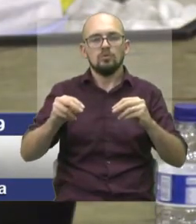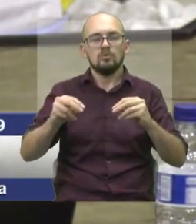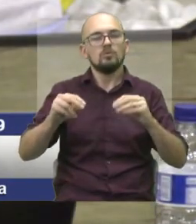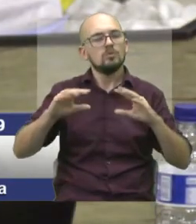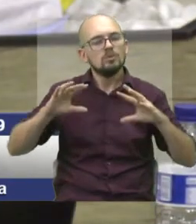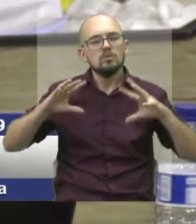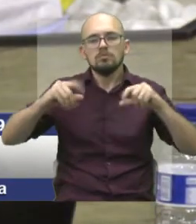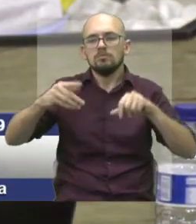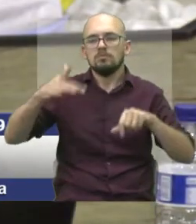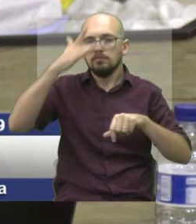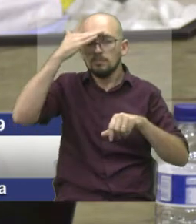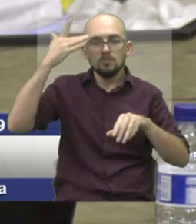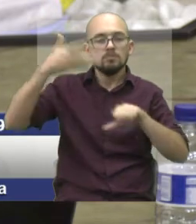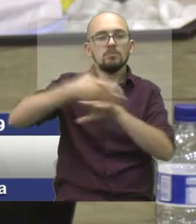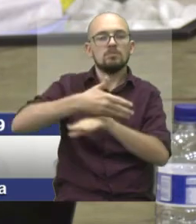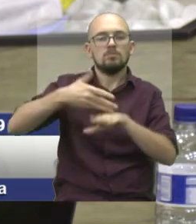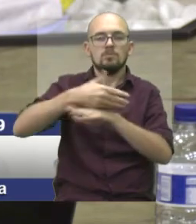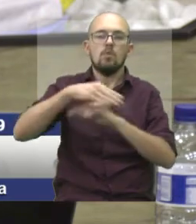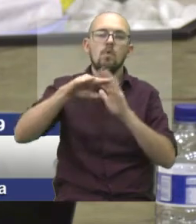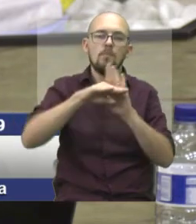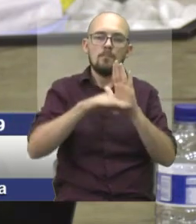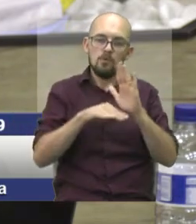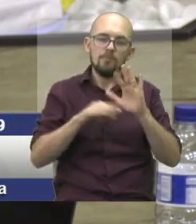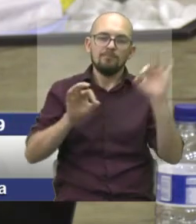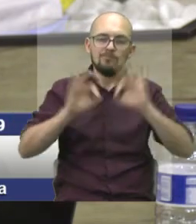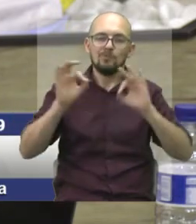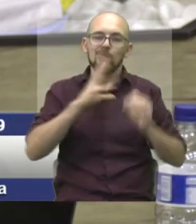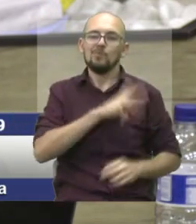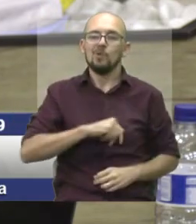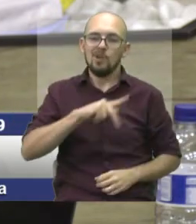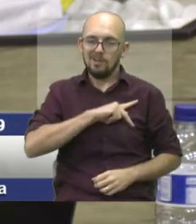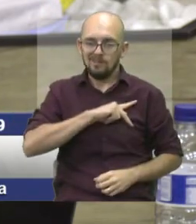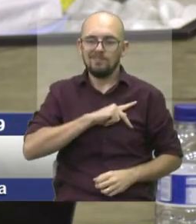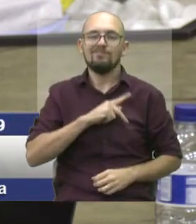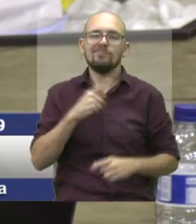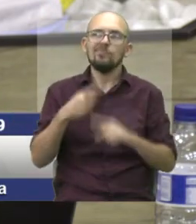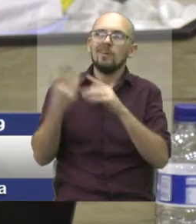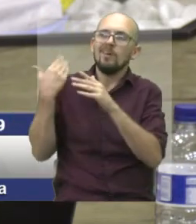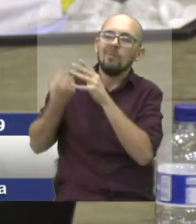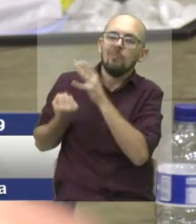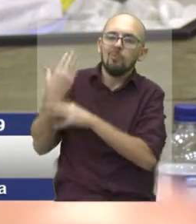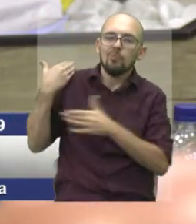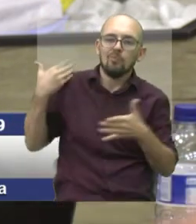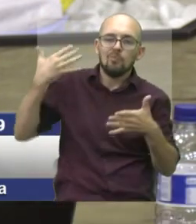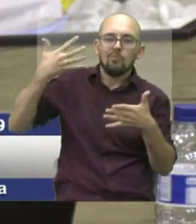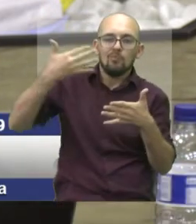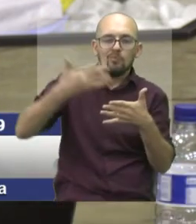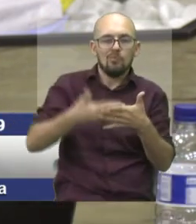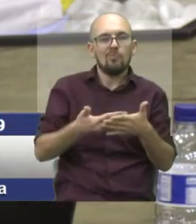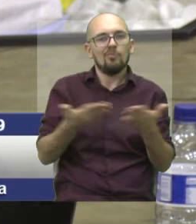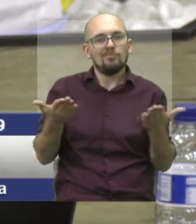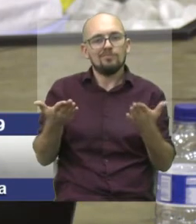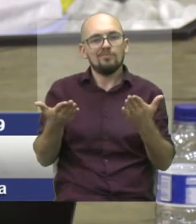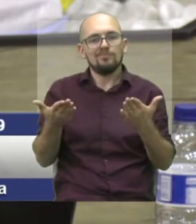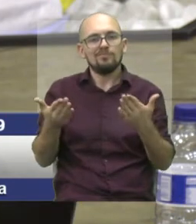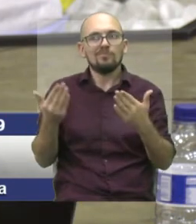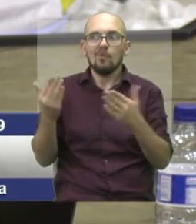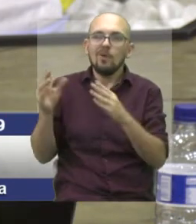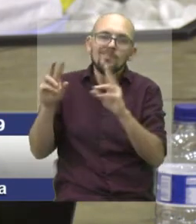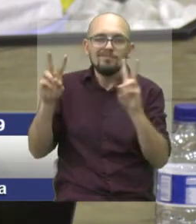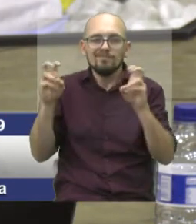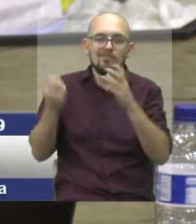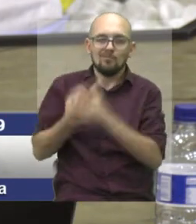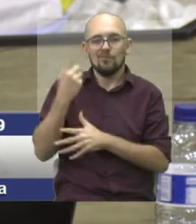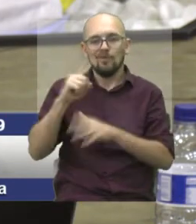os envolvidos com o programa, o projeto PROED, desde a sua fundação, ou da vinda do